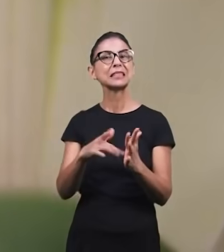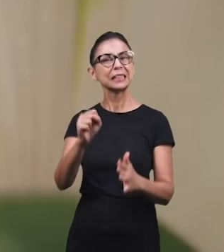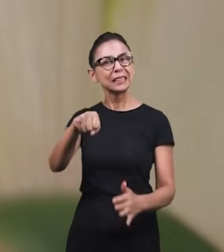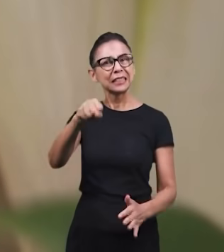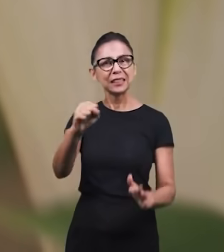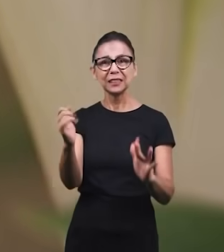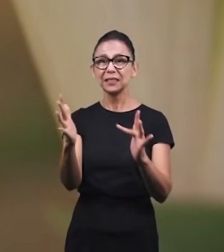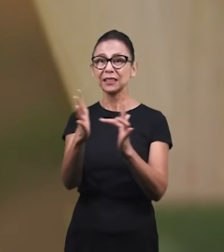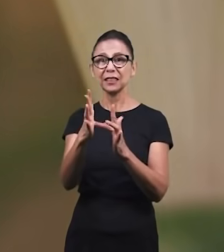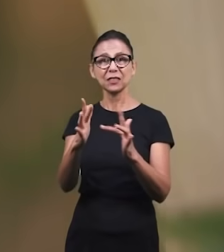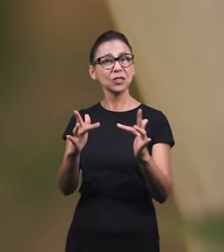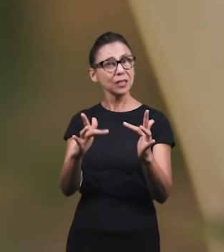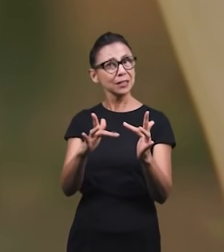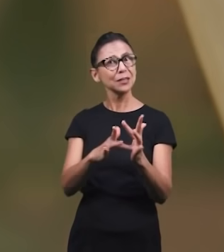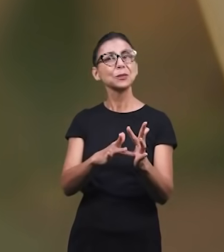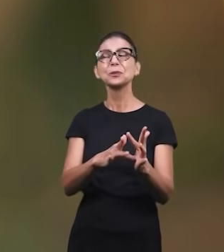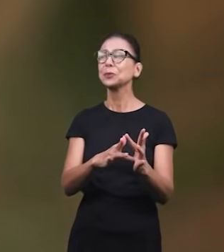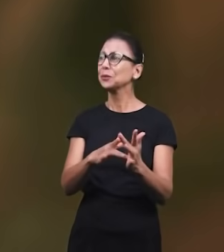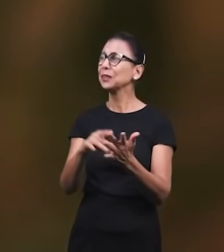Ele é Jesus,